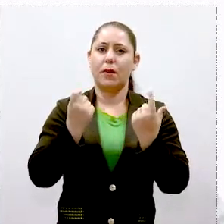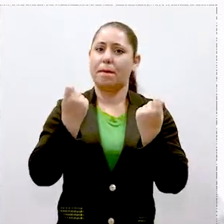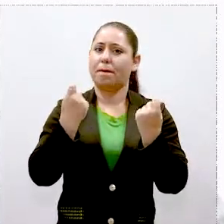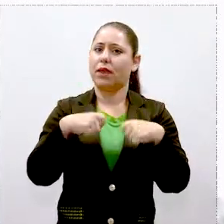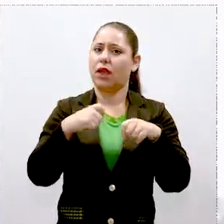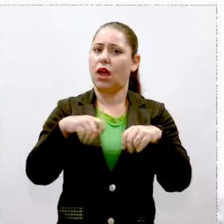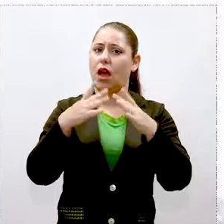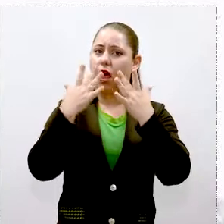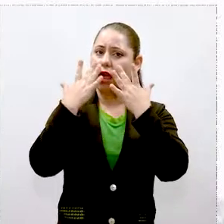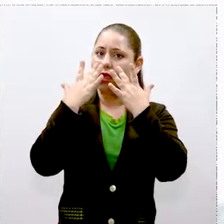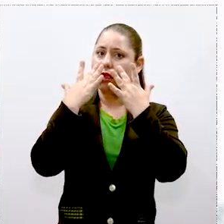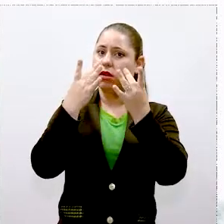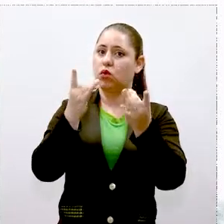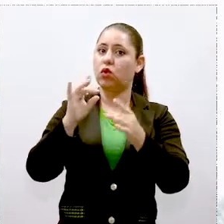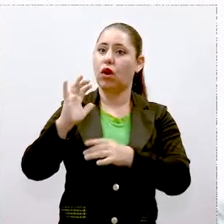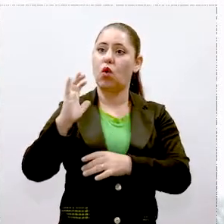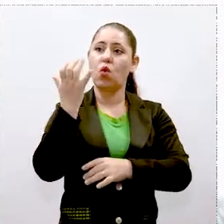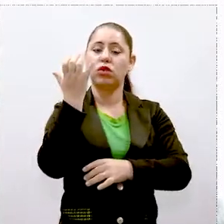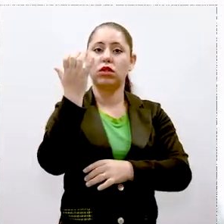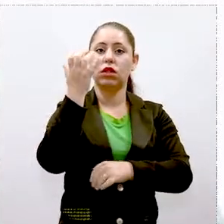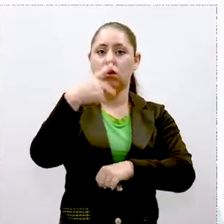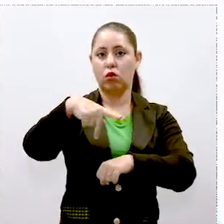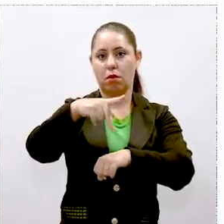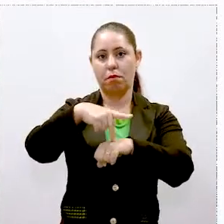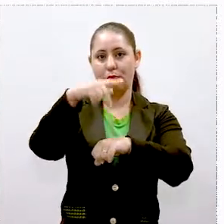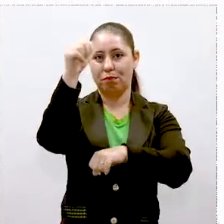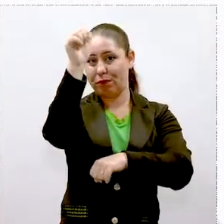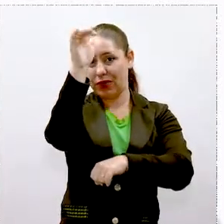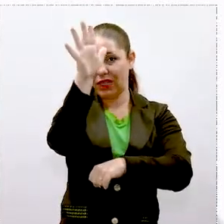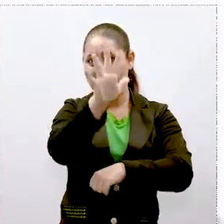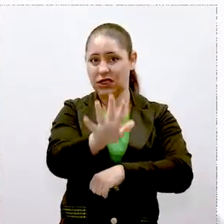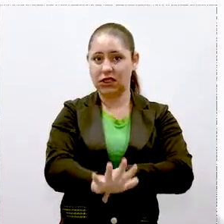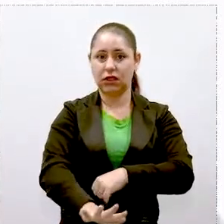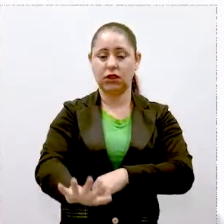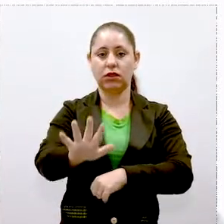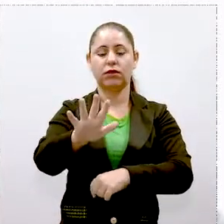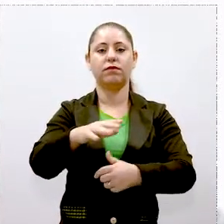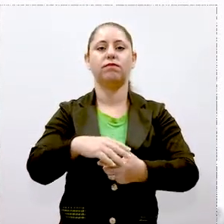prestar muito atenção no que está acontecendo no Brasil.